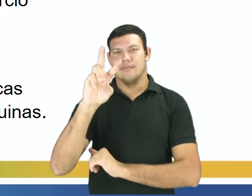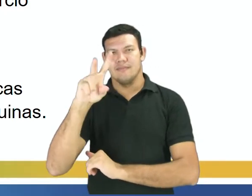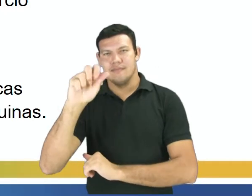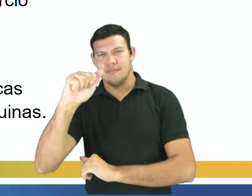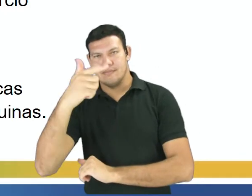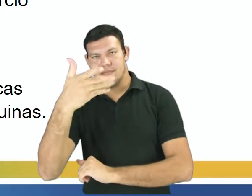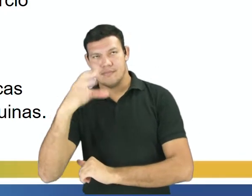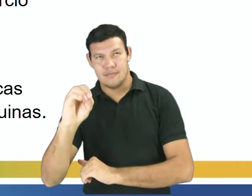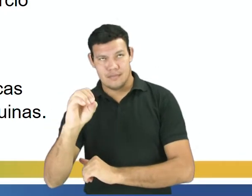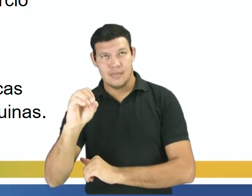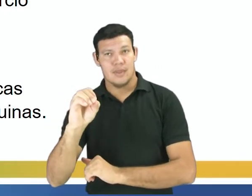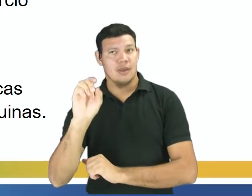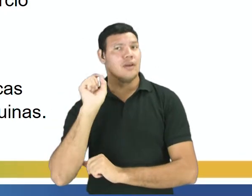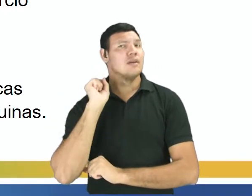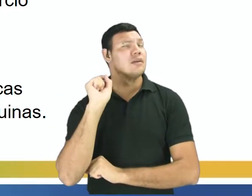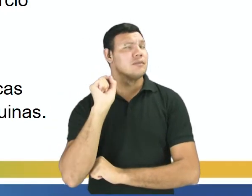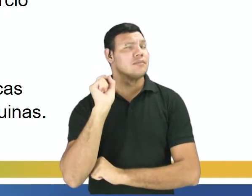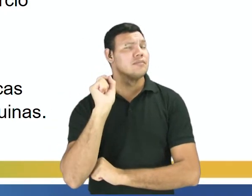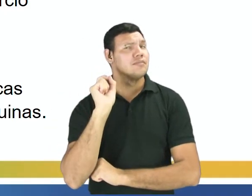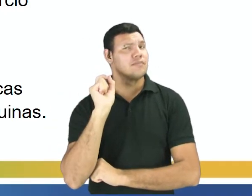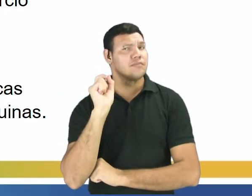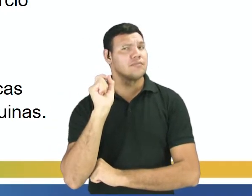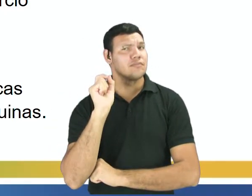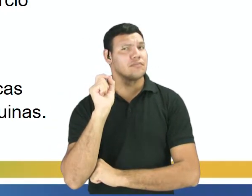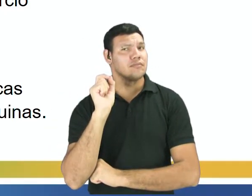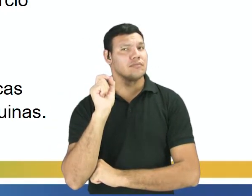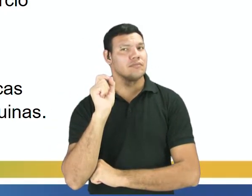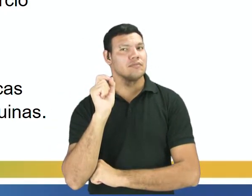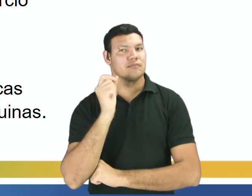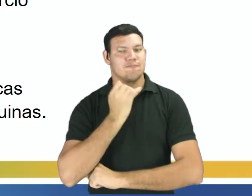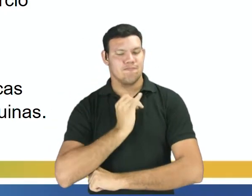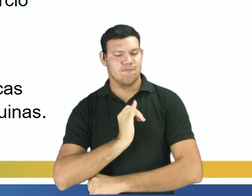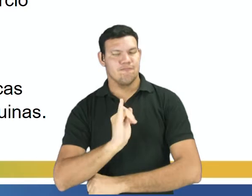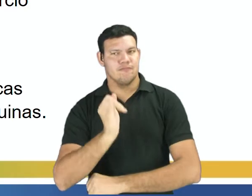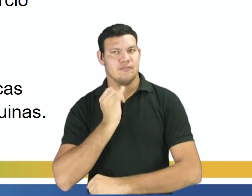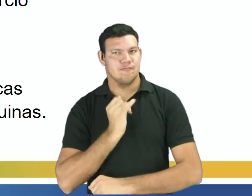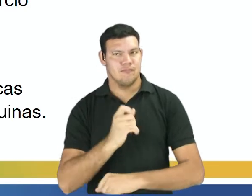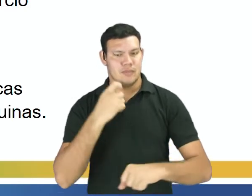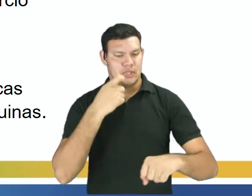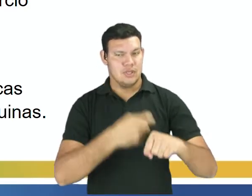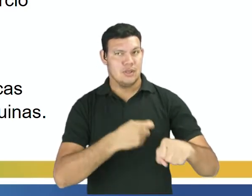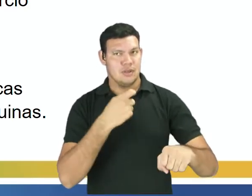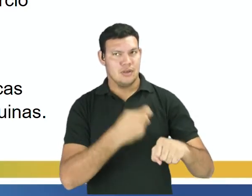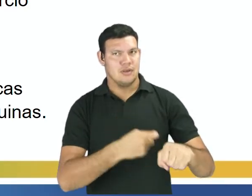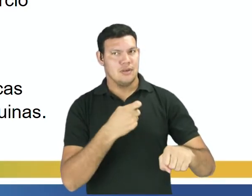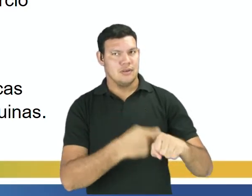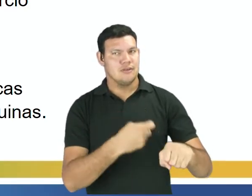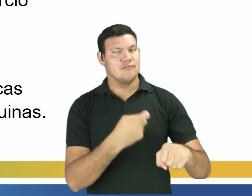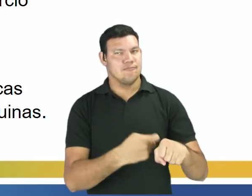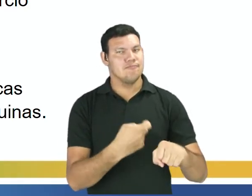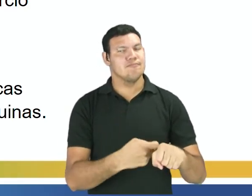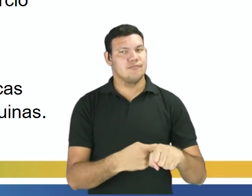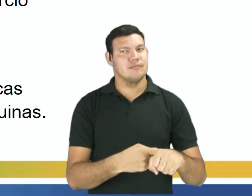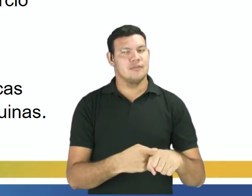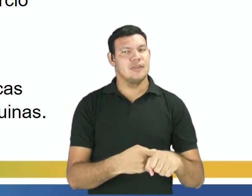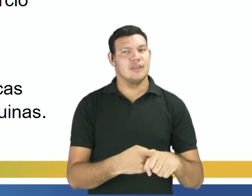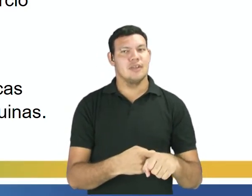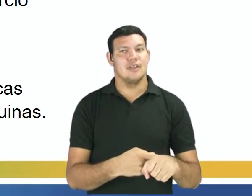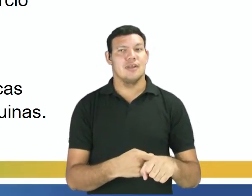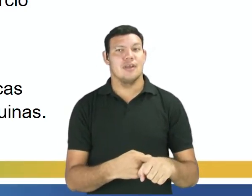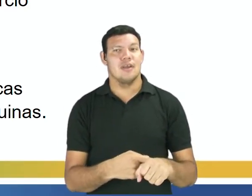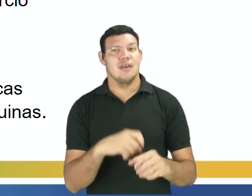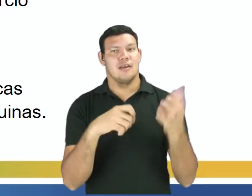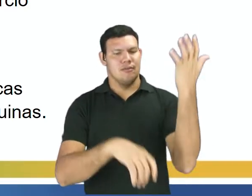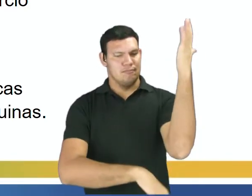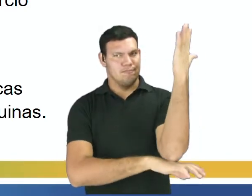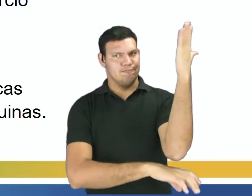lembrar que esse carvão mineral trata-se de uma fonte de energia das rochas, ao contrário desse carvão vegetal que você faz o churrasco,